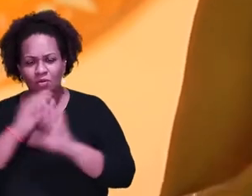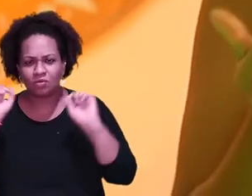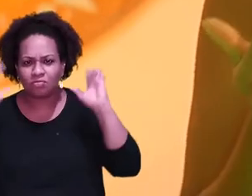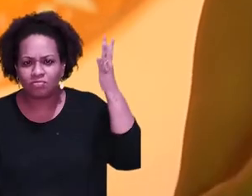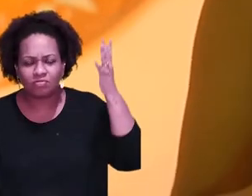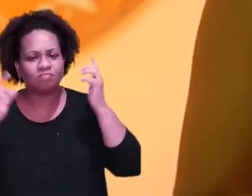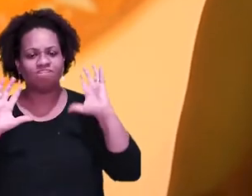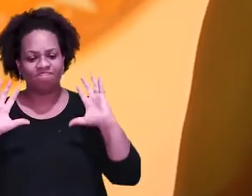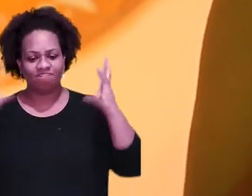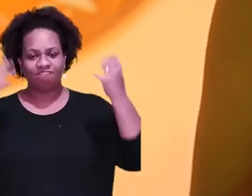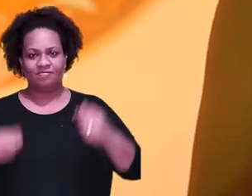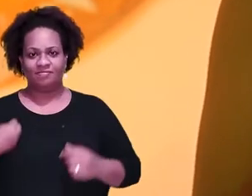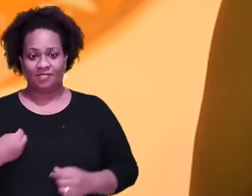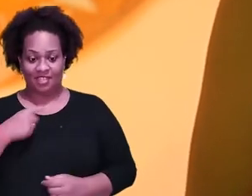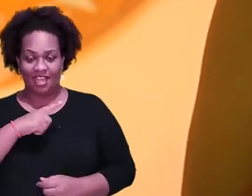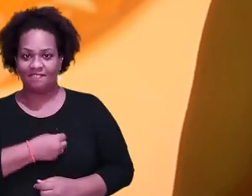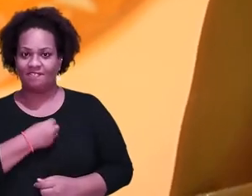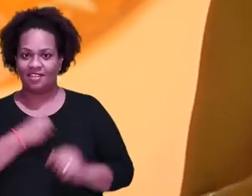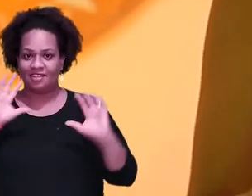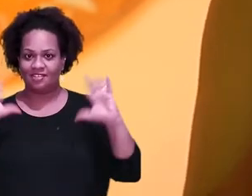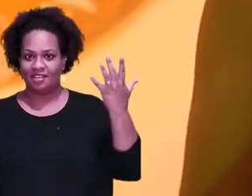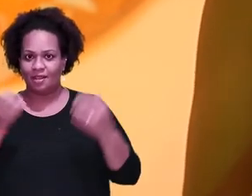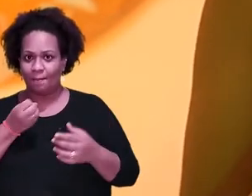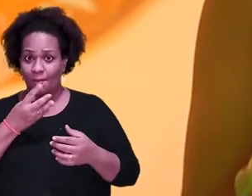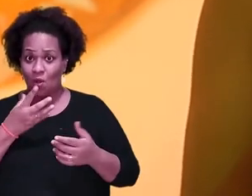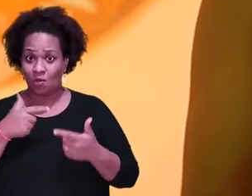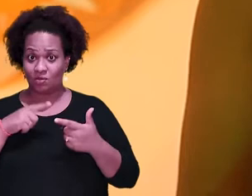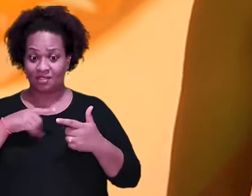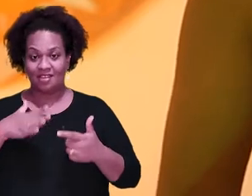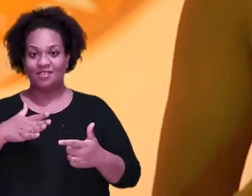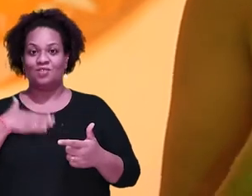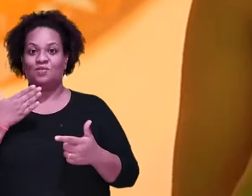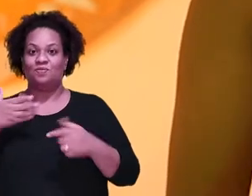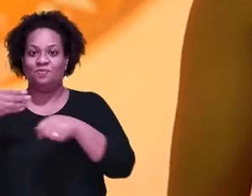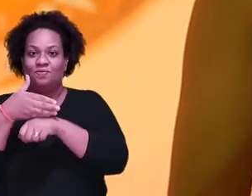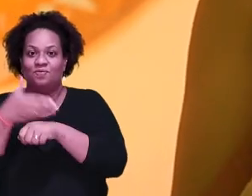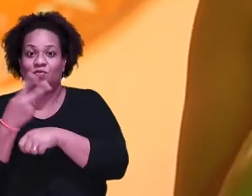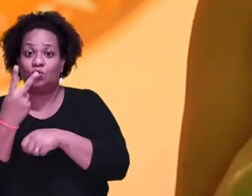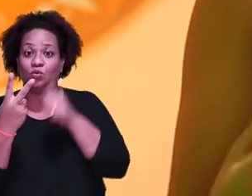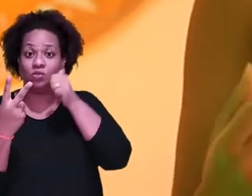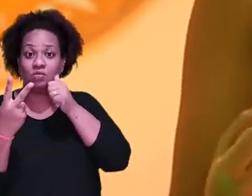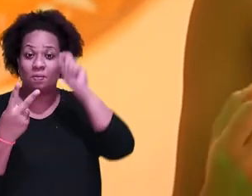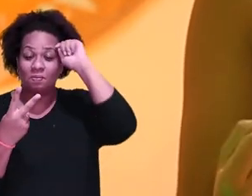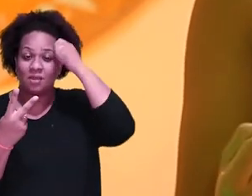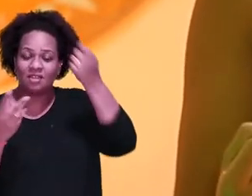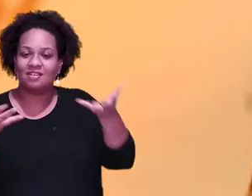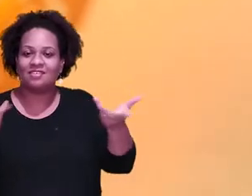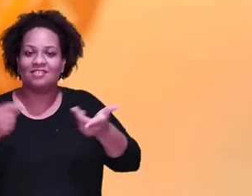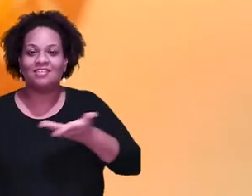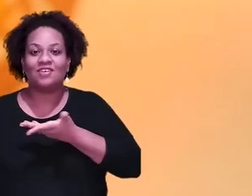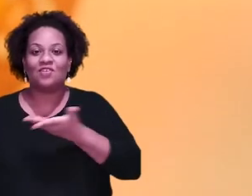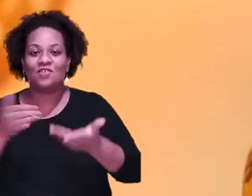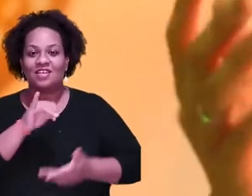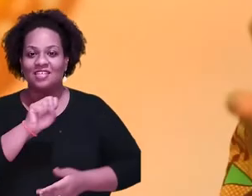comemorar, mas sim celebrar o fato de estarmos vivas. De bônus, ainda temos a surpresa de ter a participação de duas artistas pretas incríveis. E